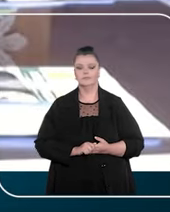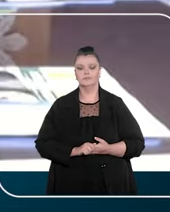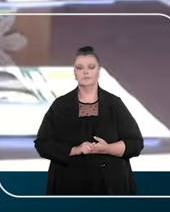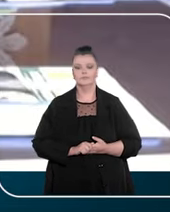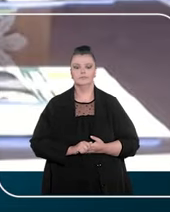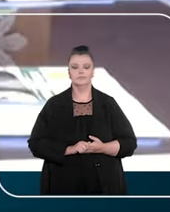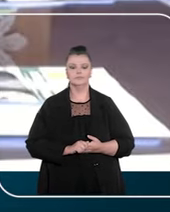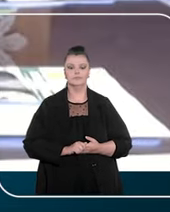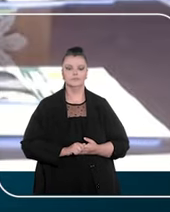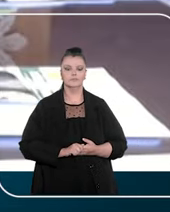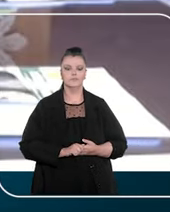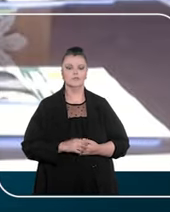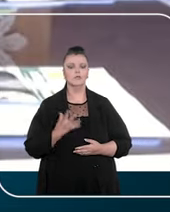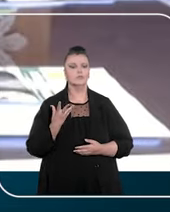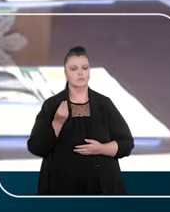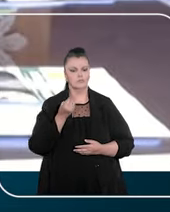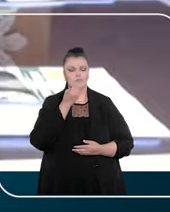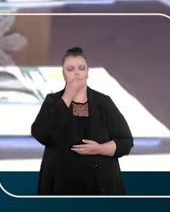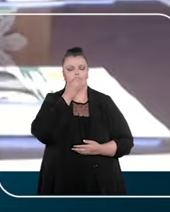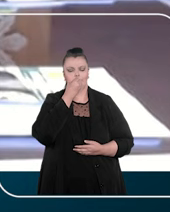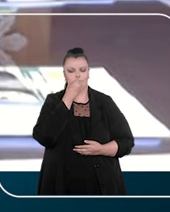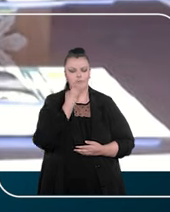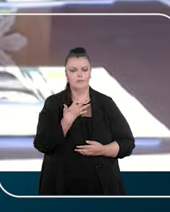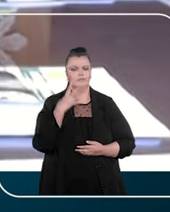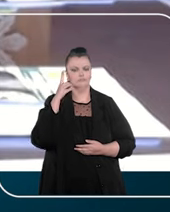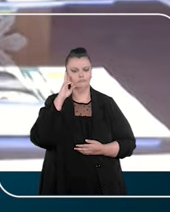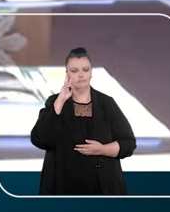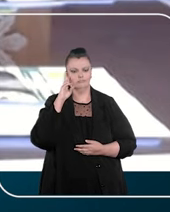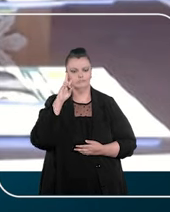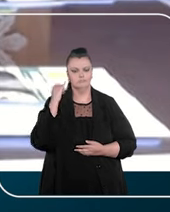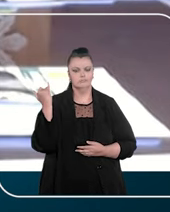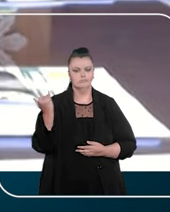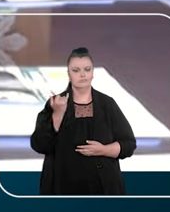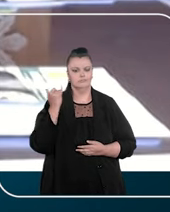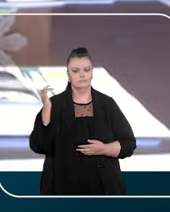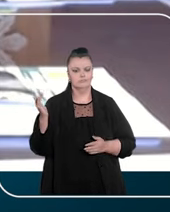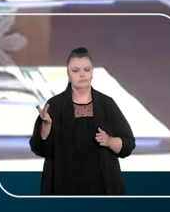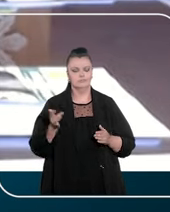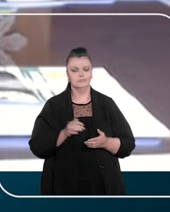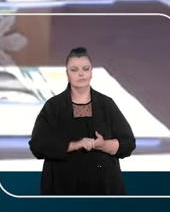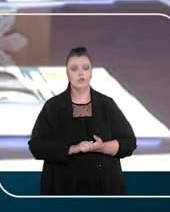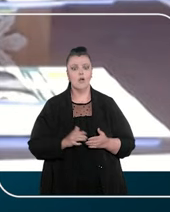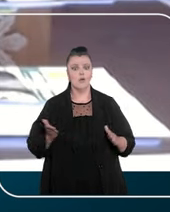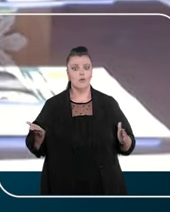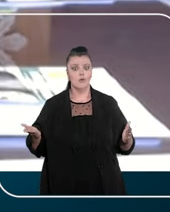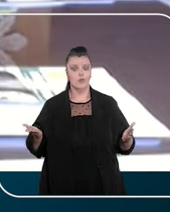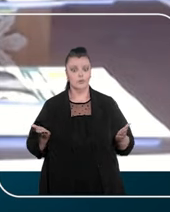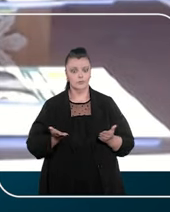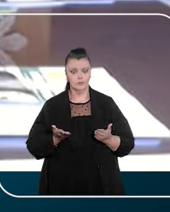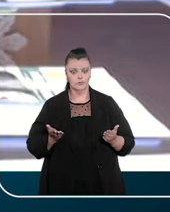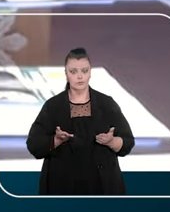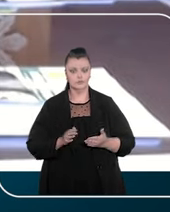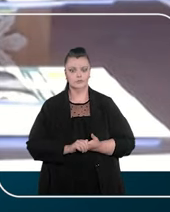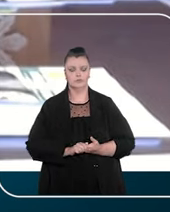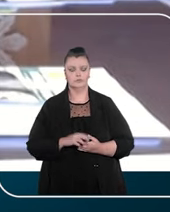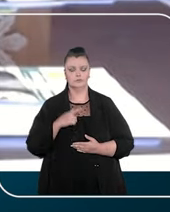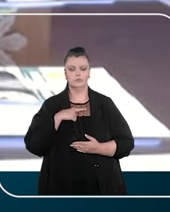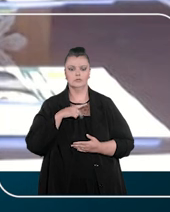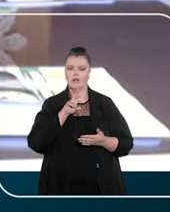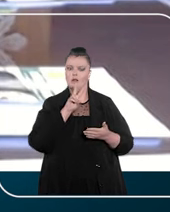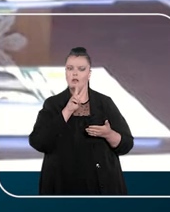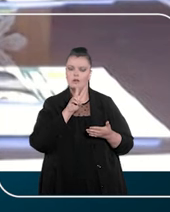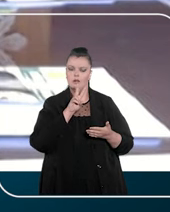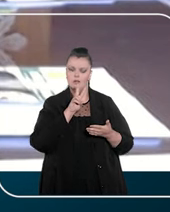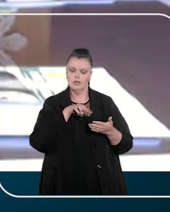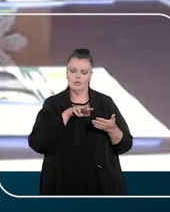Quero sim. Foi muito bem lembrado esse tema, mas muito bem lembrado. Ainda hoje, eu li uma